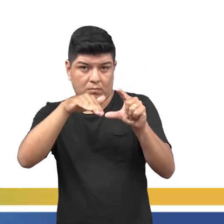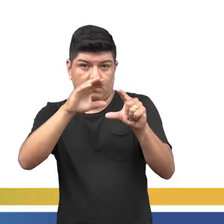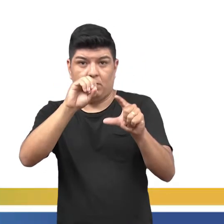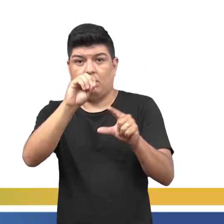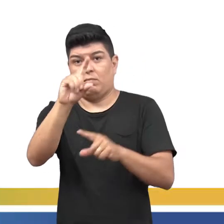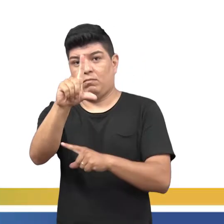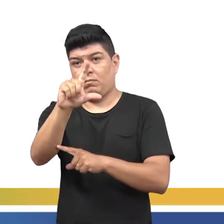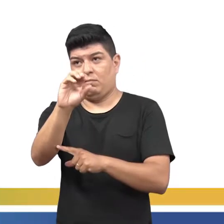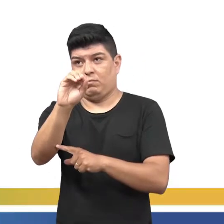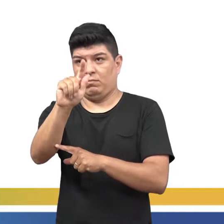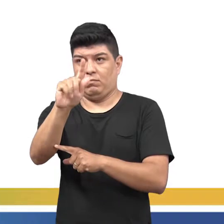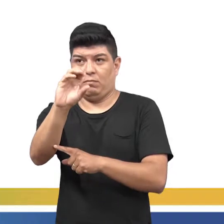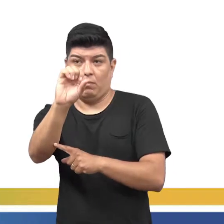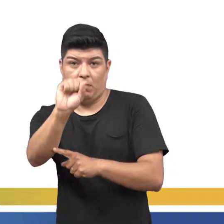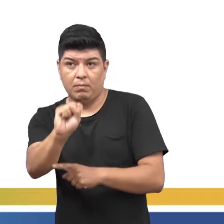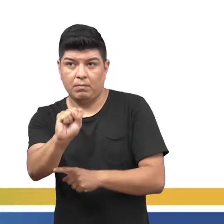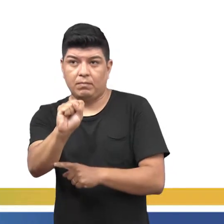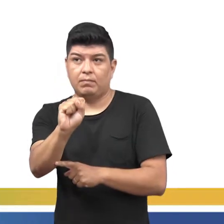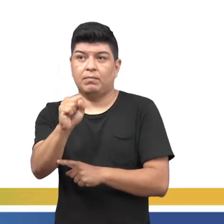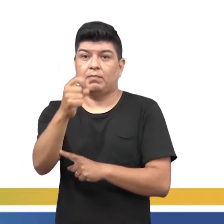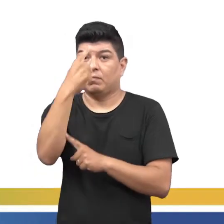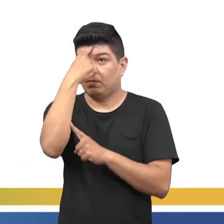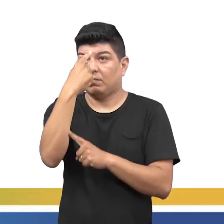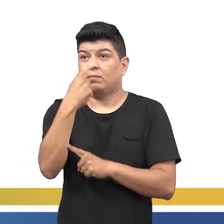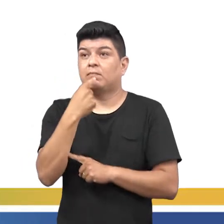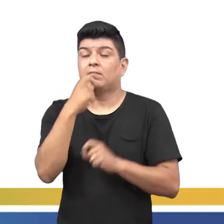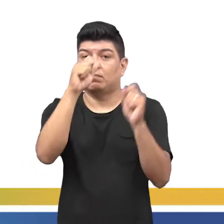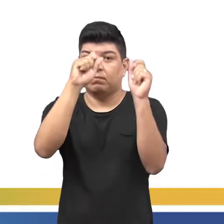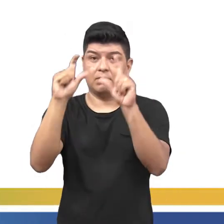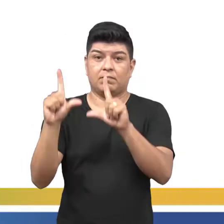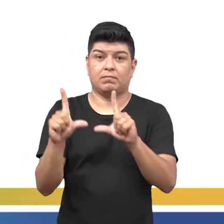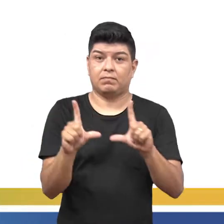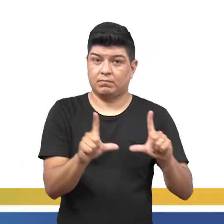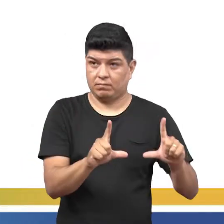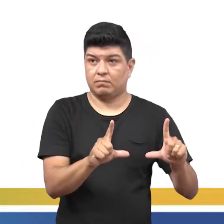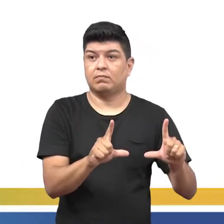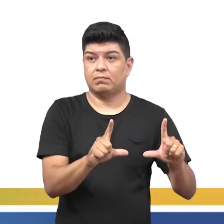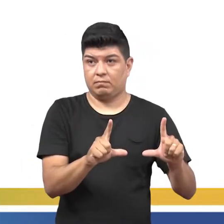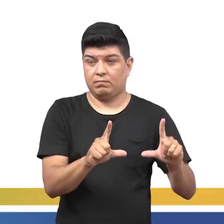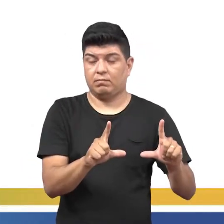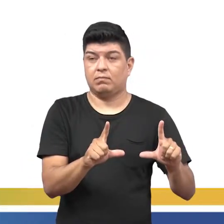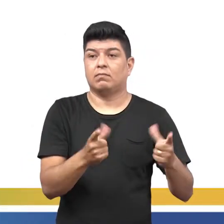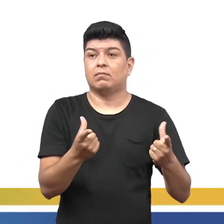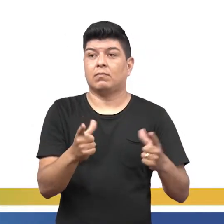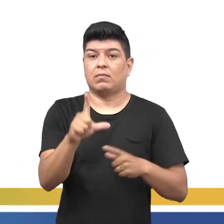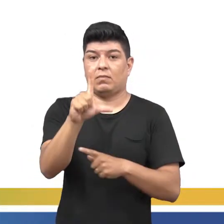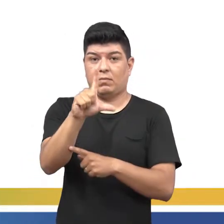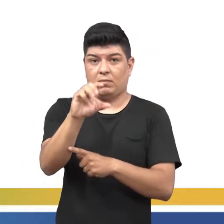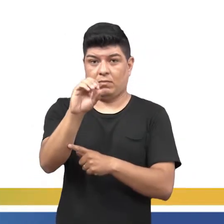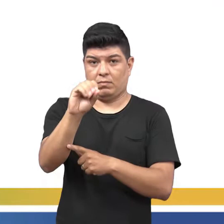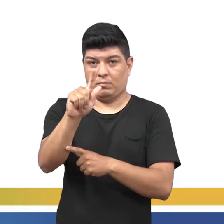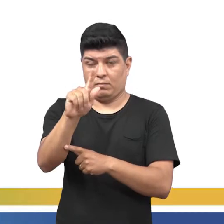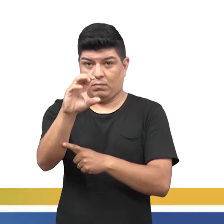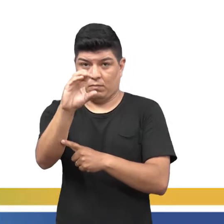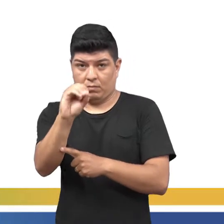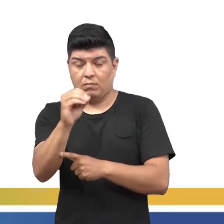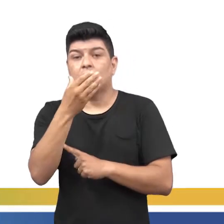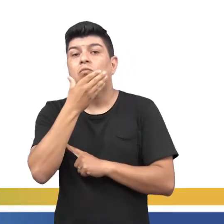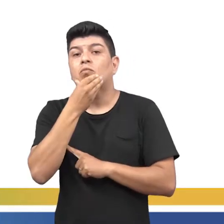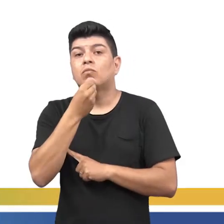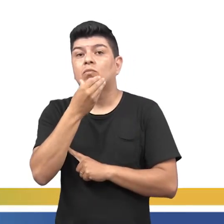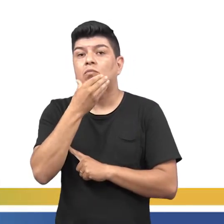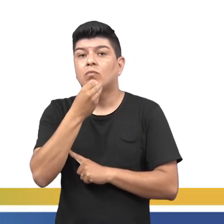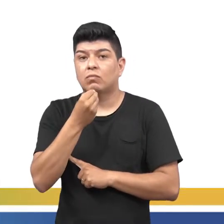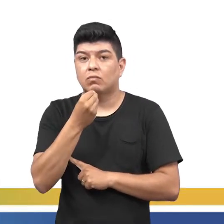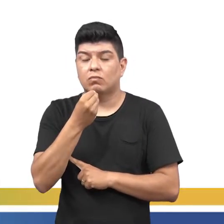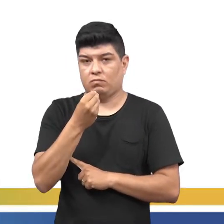estamos vendo acima e no nosso slide é a seguinte: logo atrás de um homem que